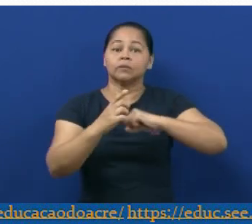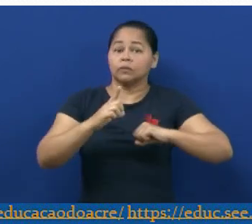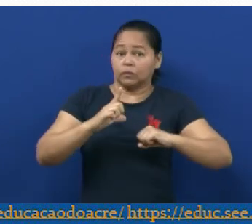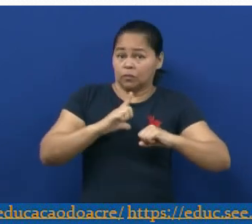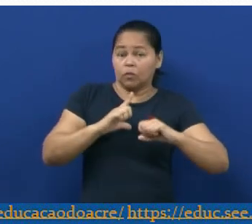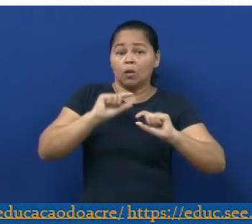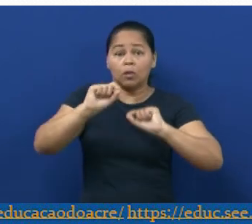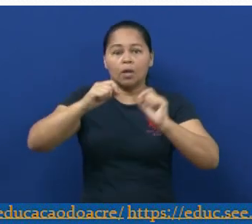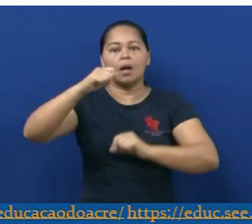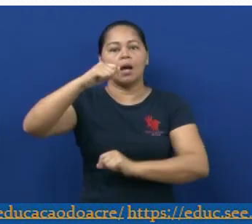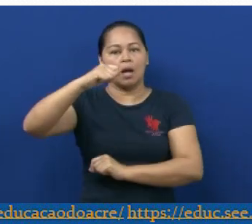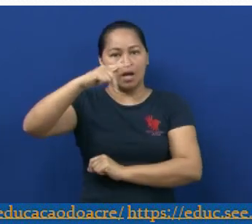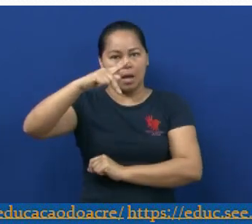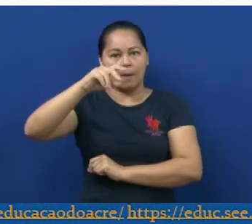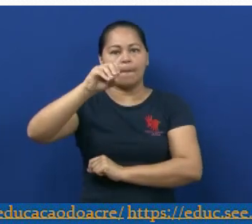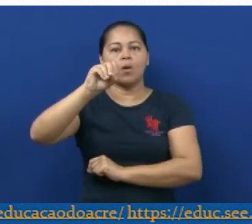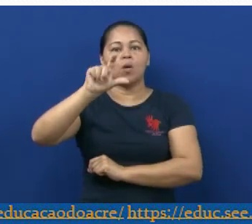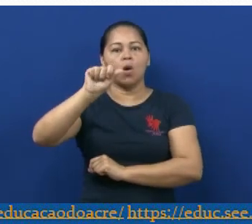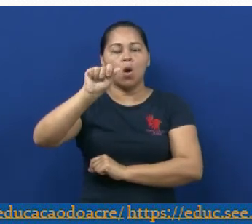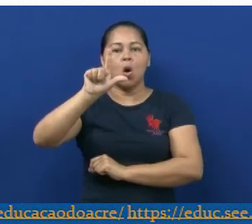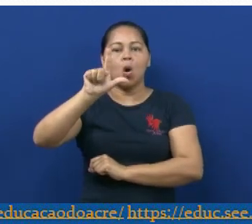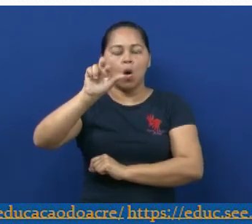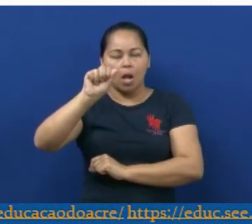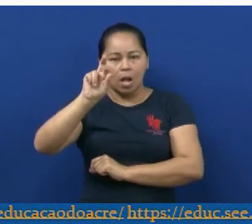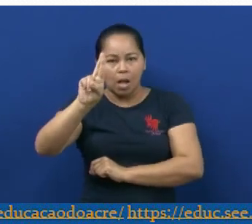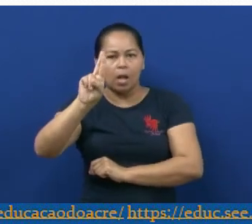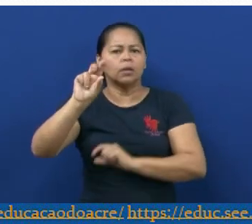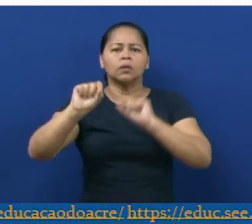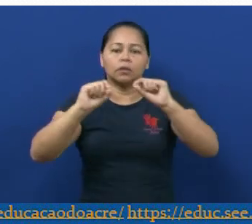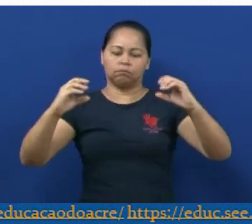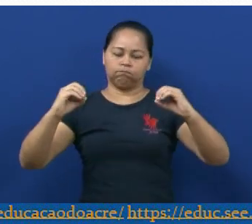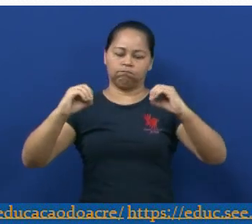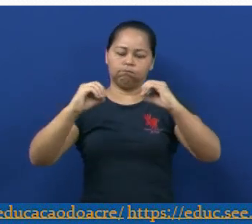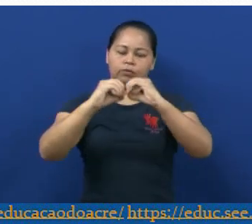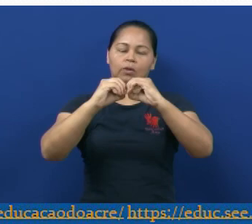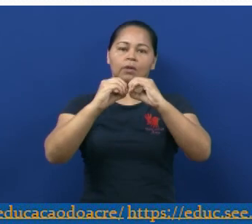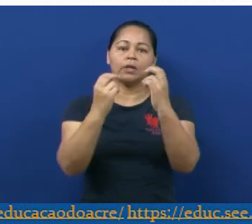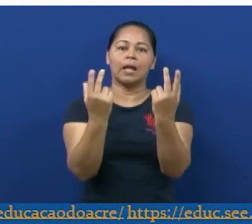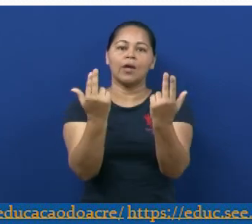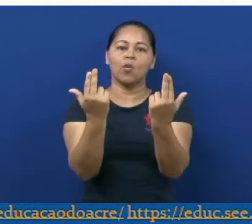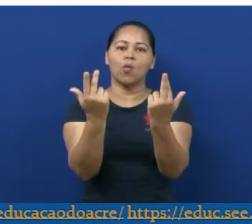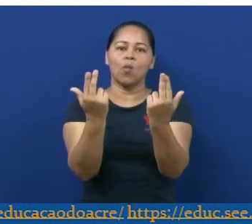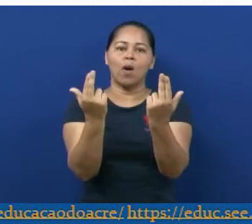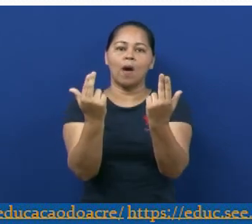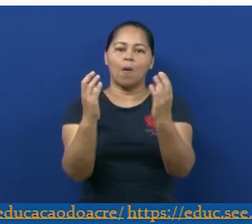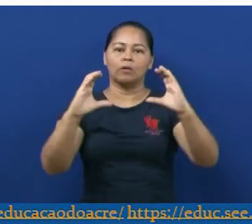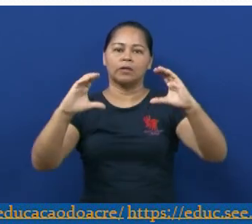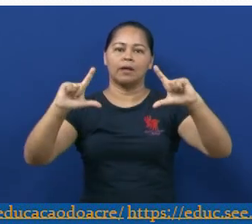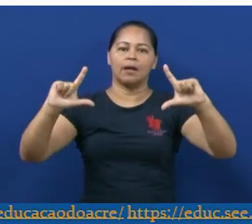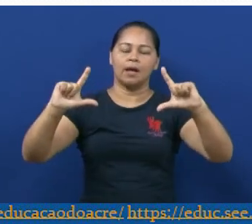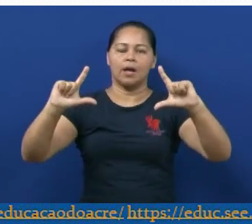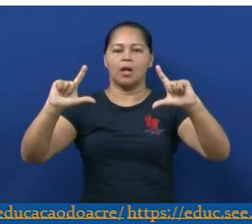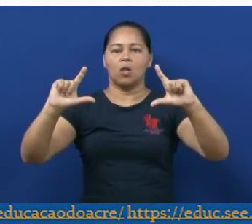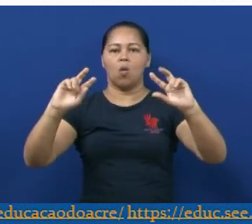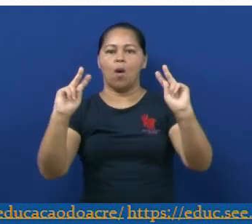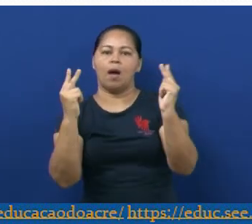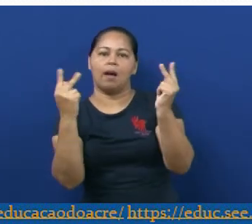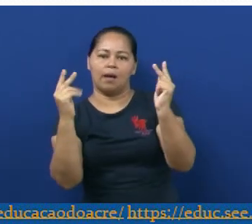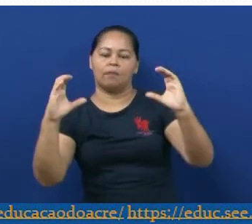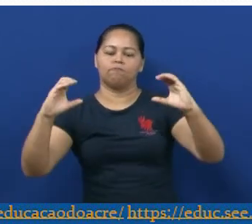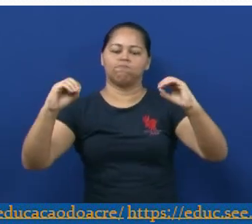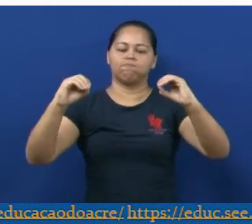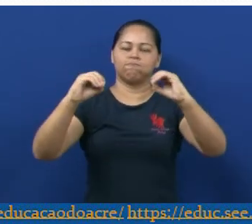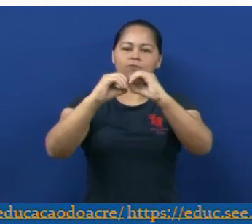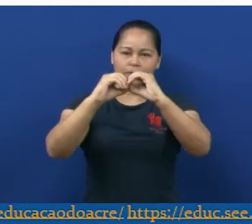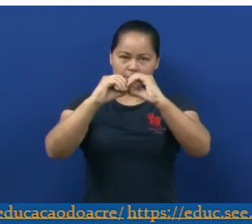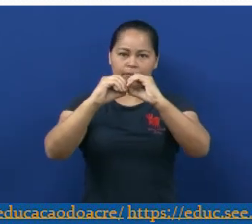cadeia apolar, e essa cadeia, essa molécula, é capaz de se ligar com a parte apolar da molécula do sabão.